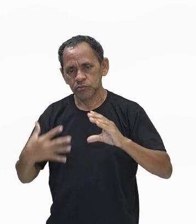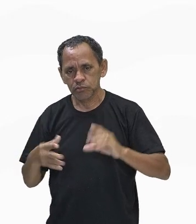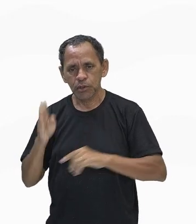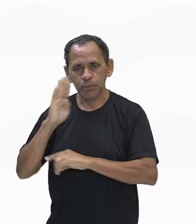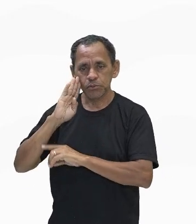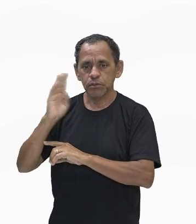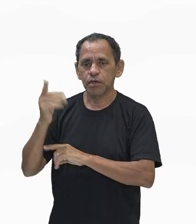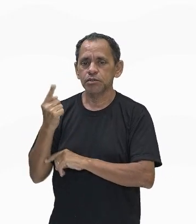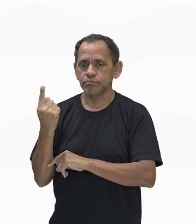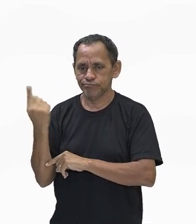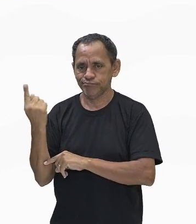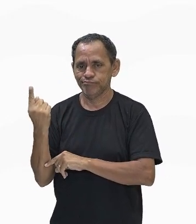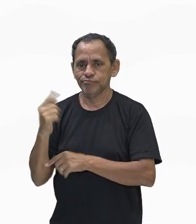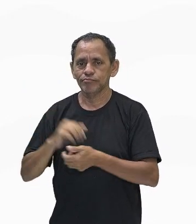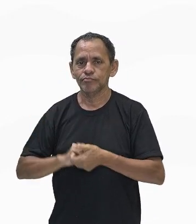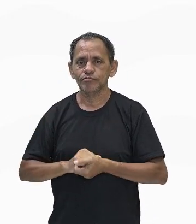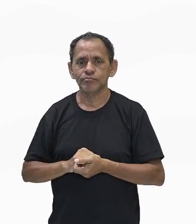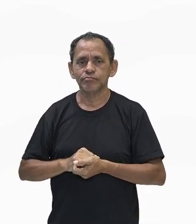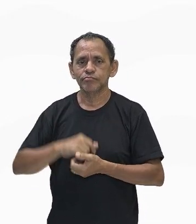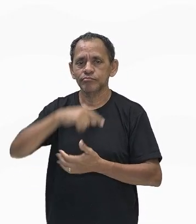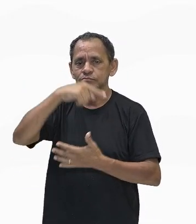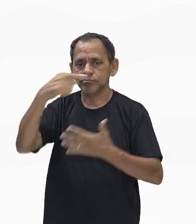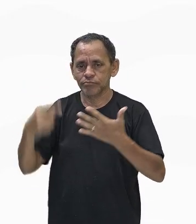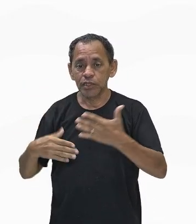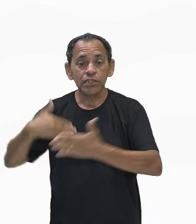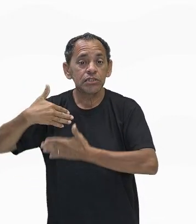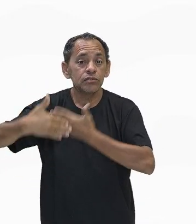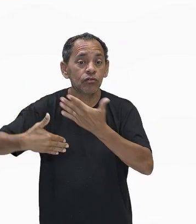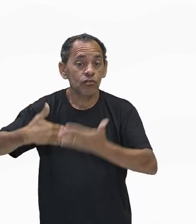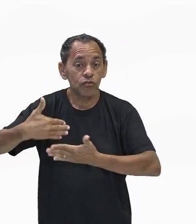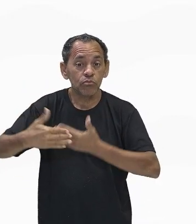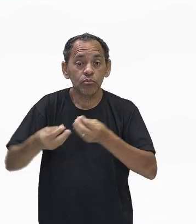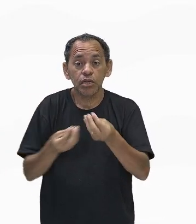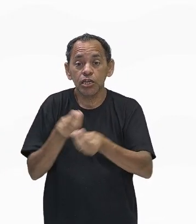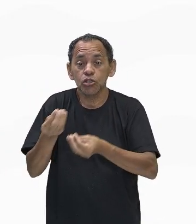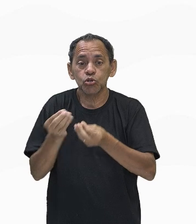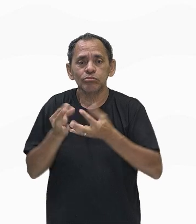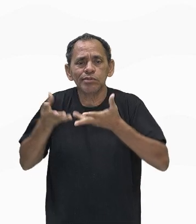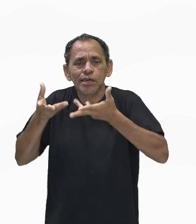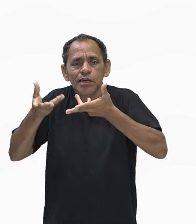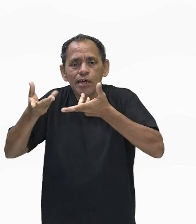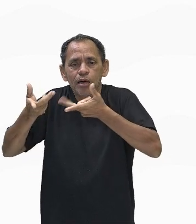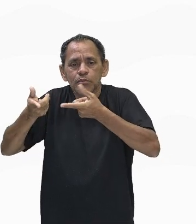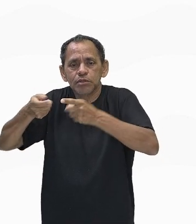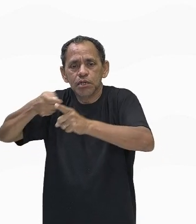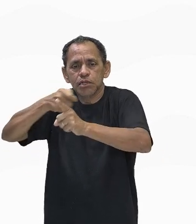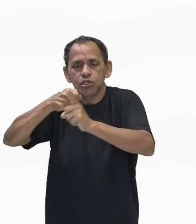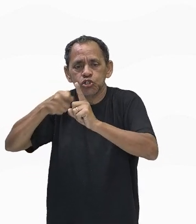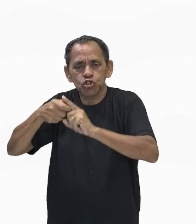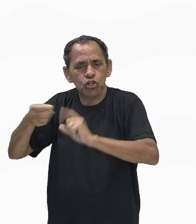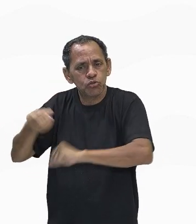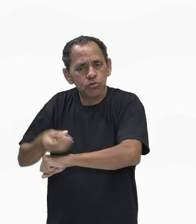eu trouxe a última, né, que é o desenvolvimento de habilidades